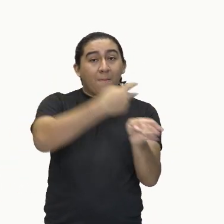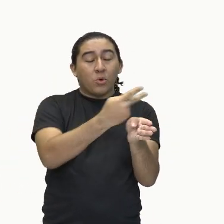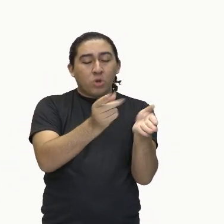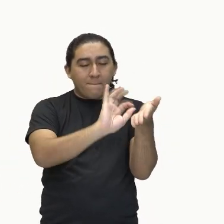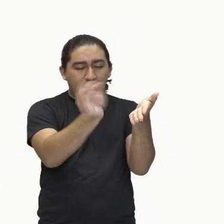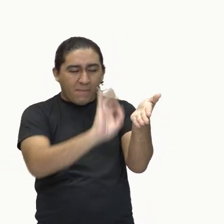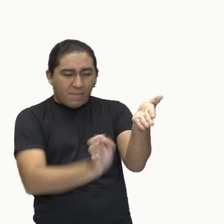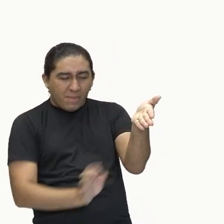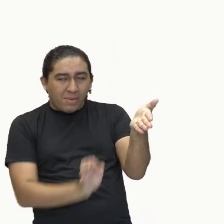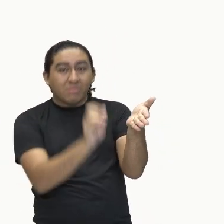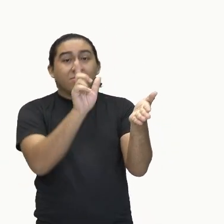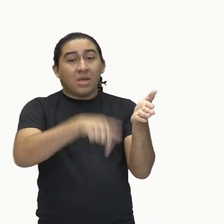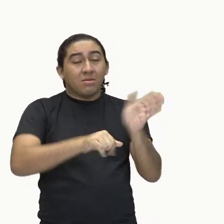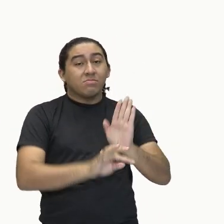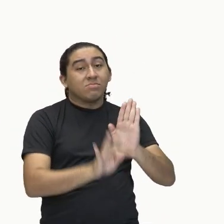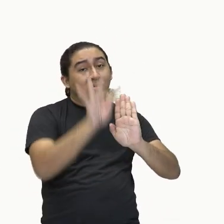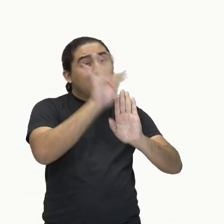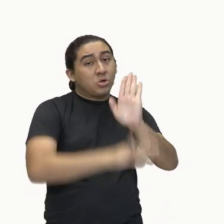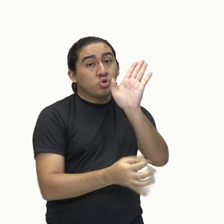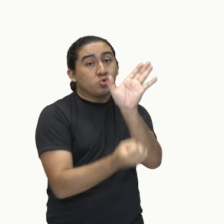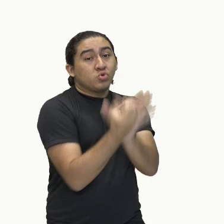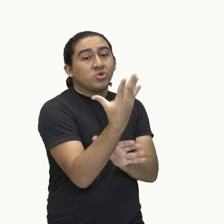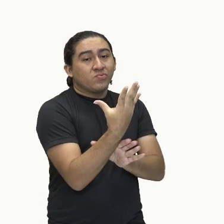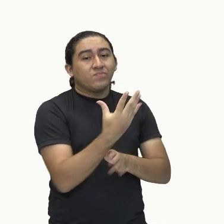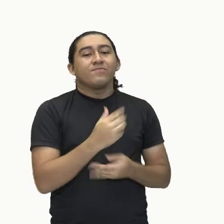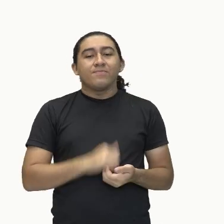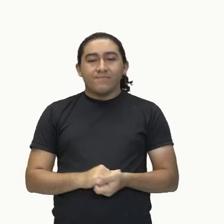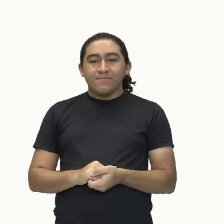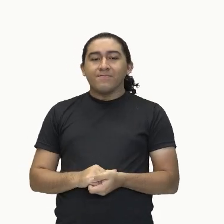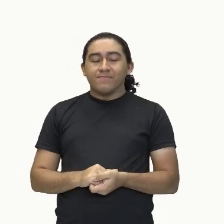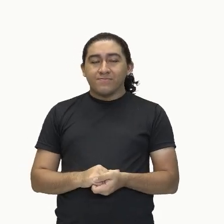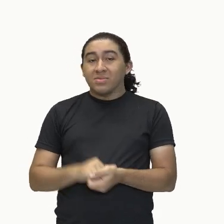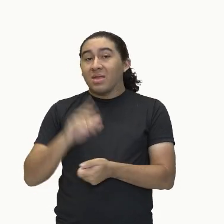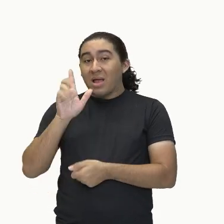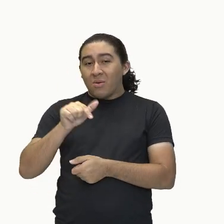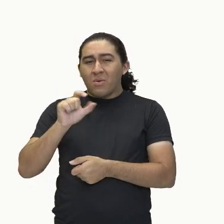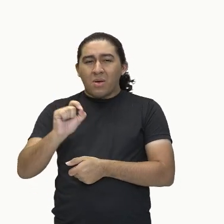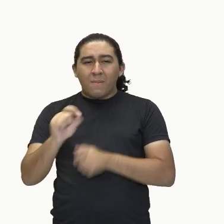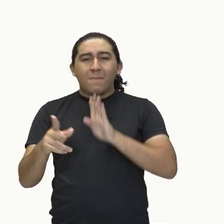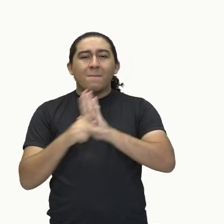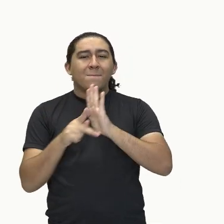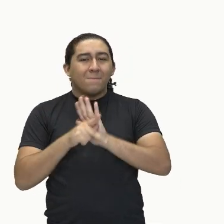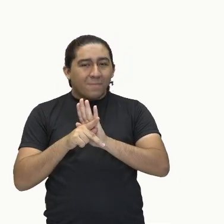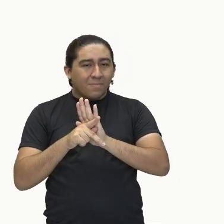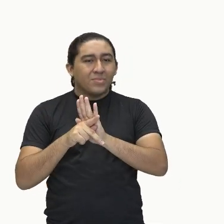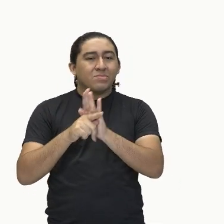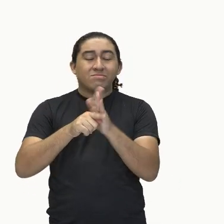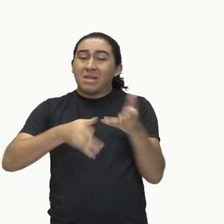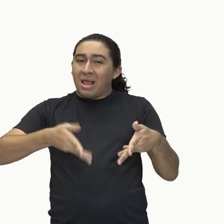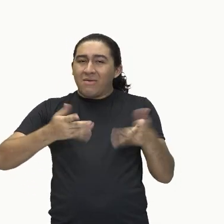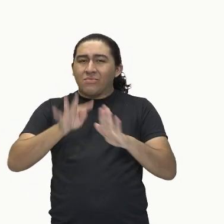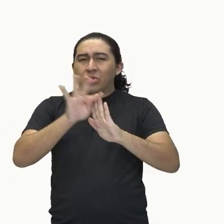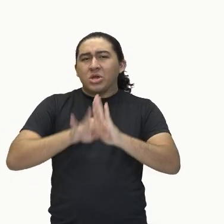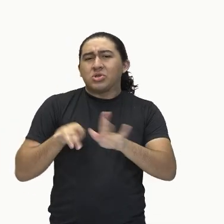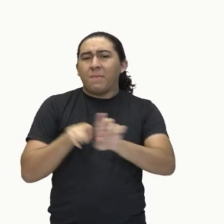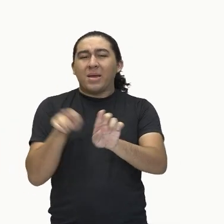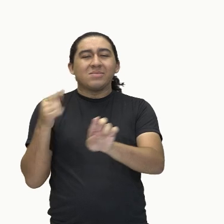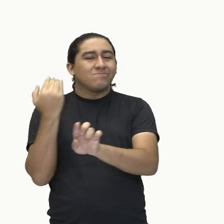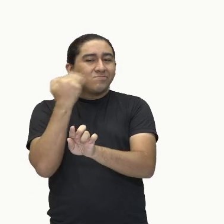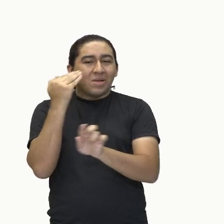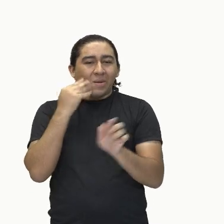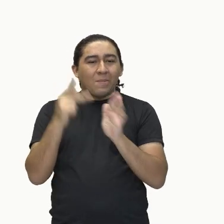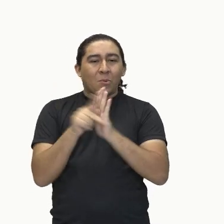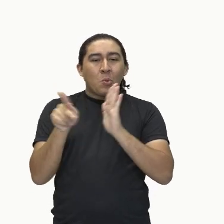você. E ele, um escritor infinitamente original e de uma sensibilidade graciosa, ainda que incompreendido pelo